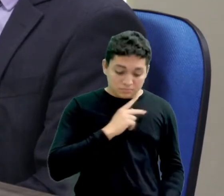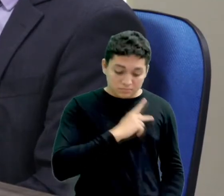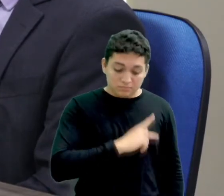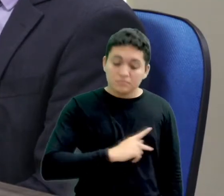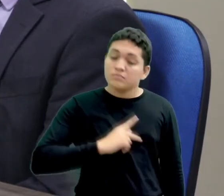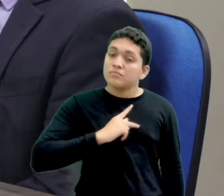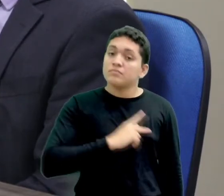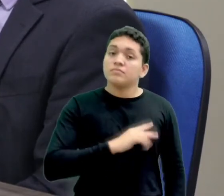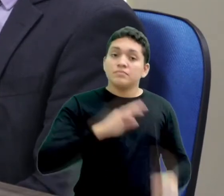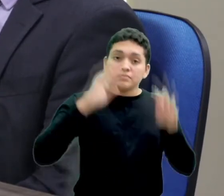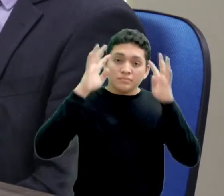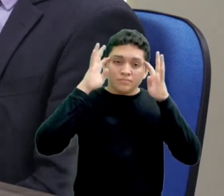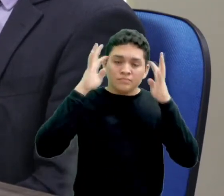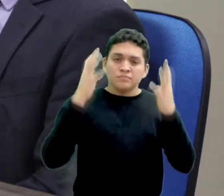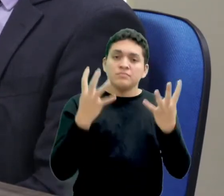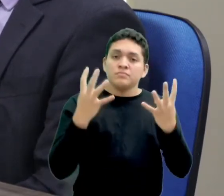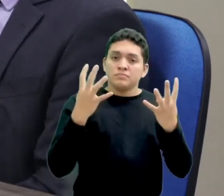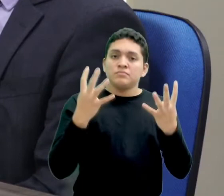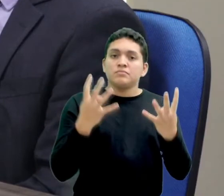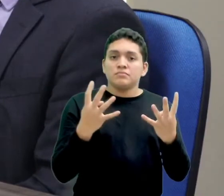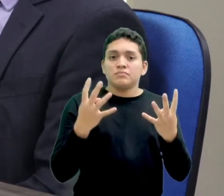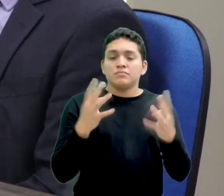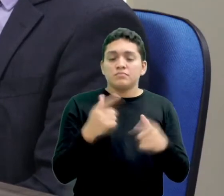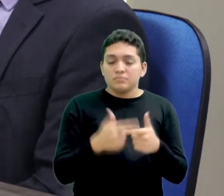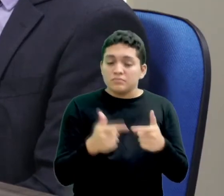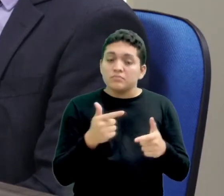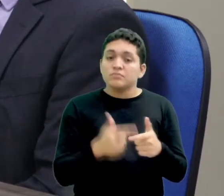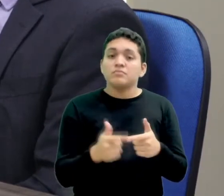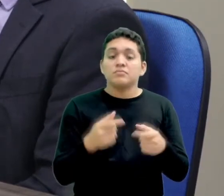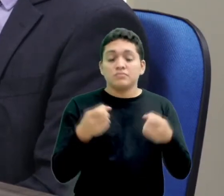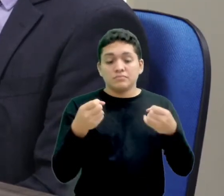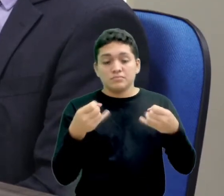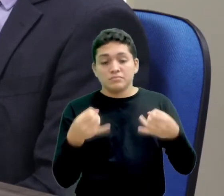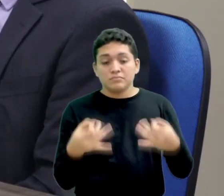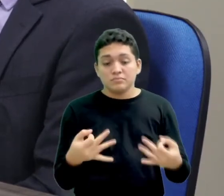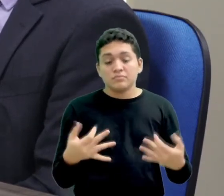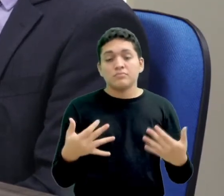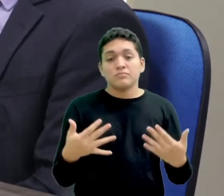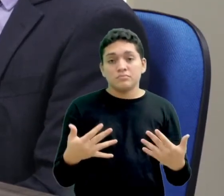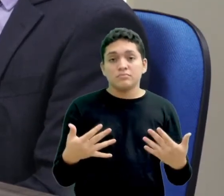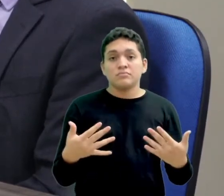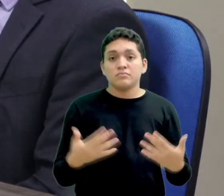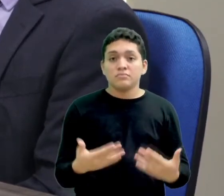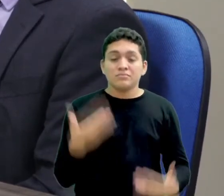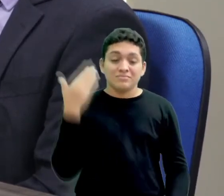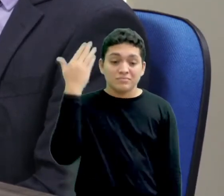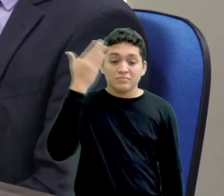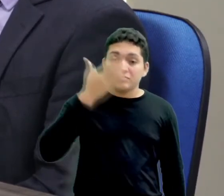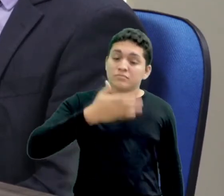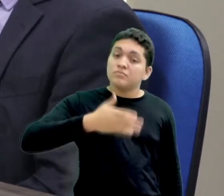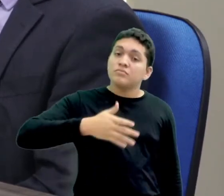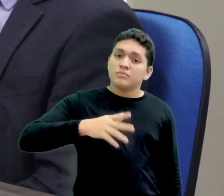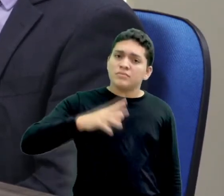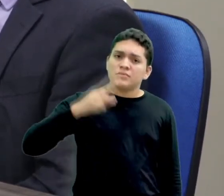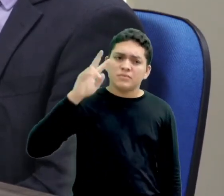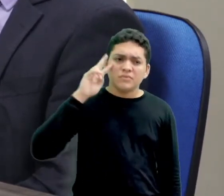eles resolverem essa causa. Explicou a situação e, diante desse